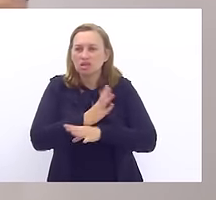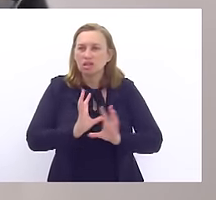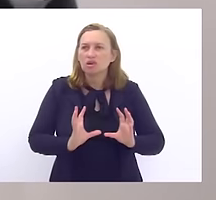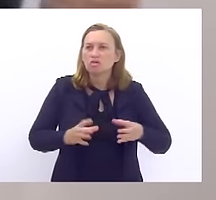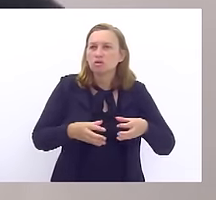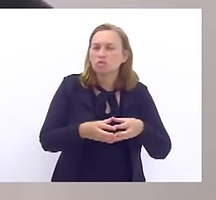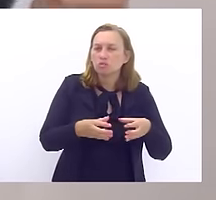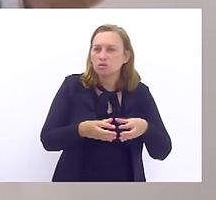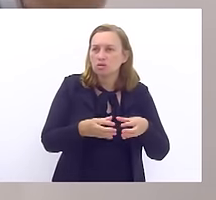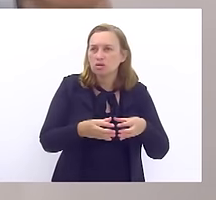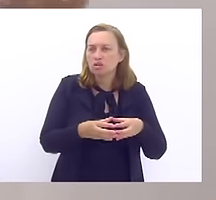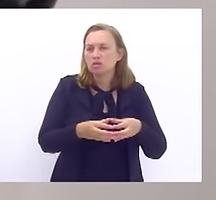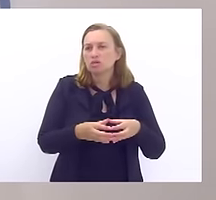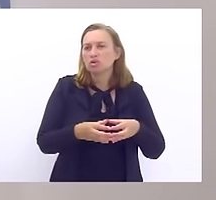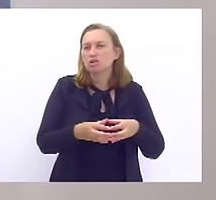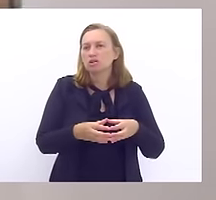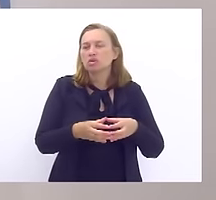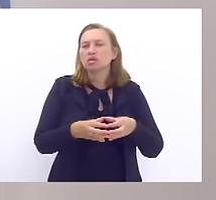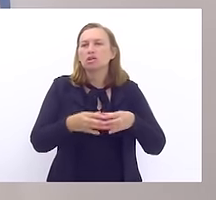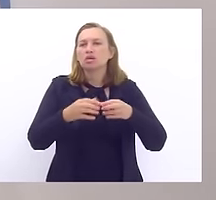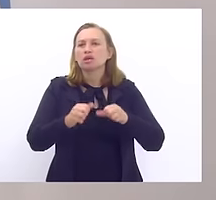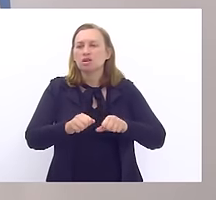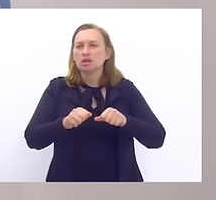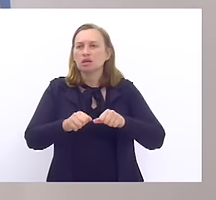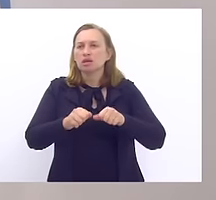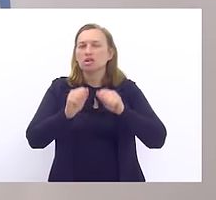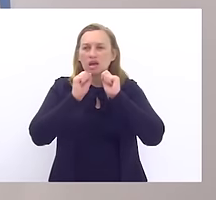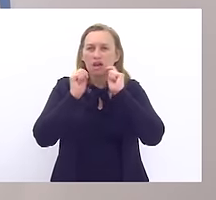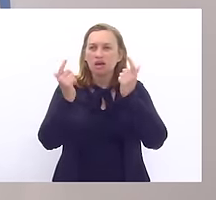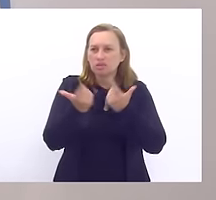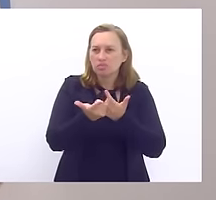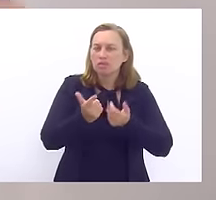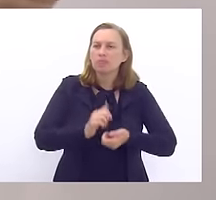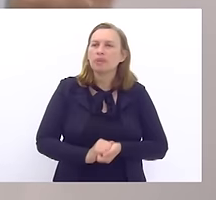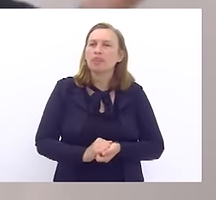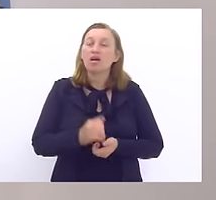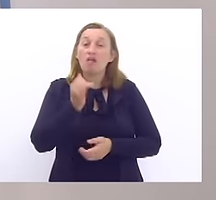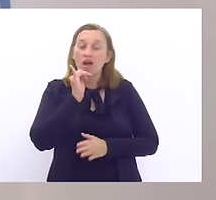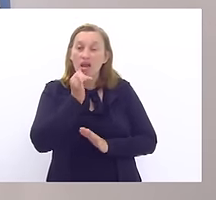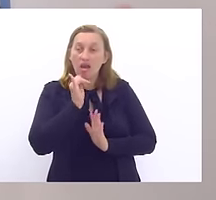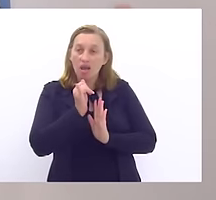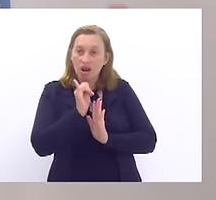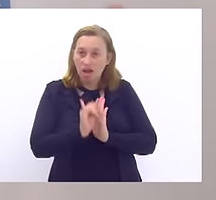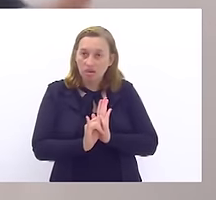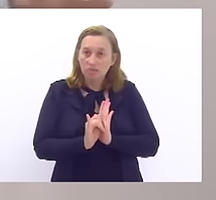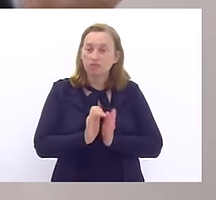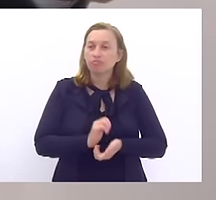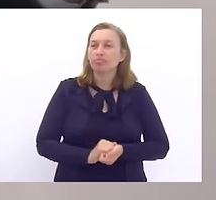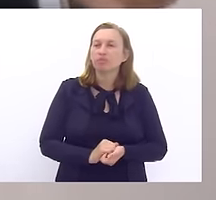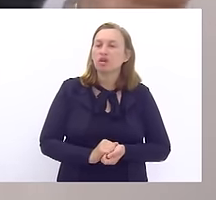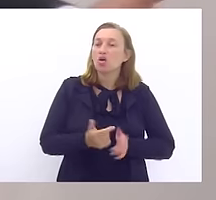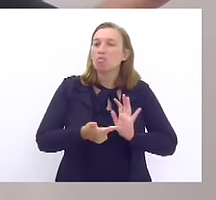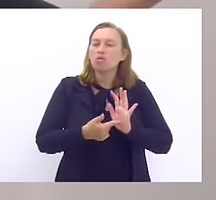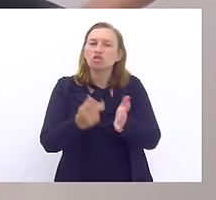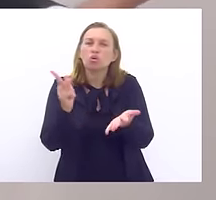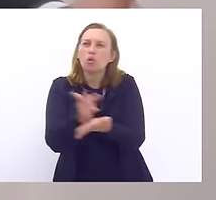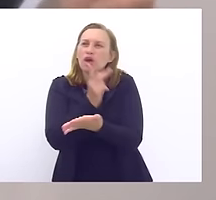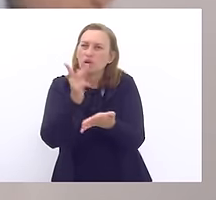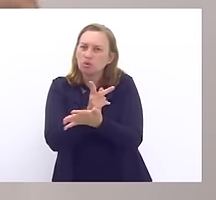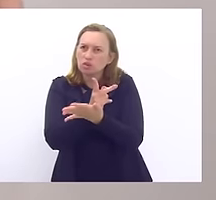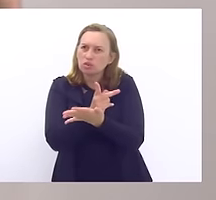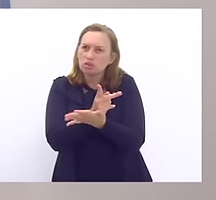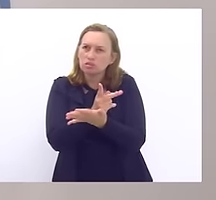relatos enviados pelos caras oficiais da Assembleia Legislativa mostram irregularidades